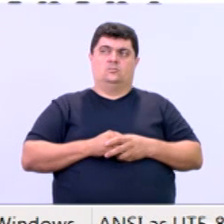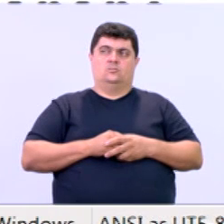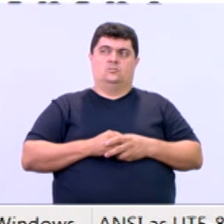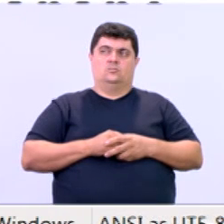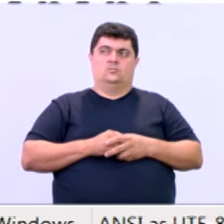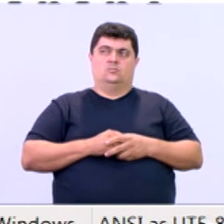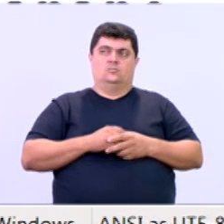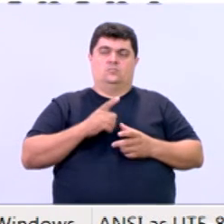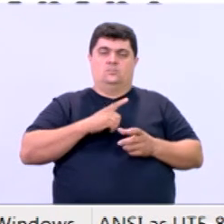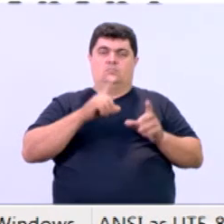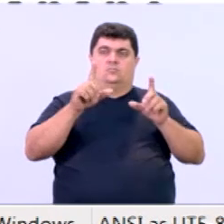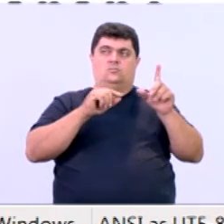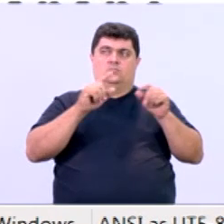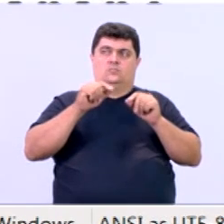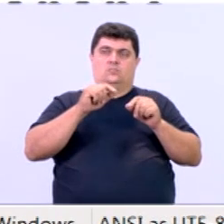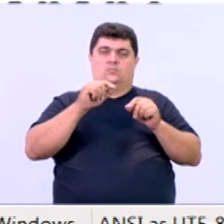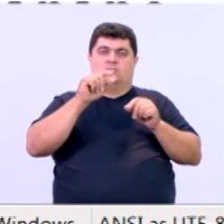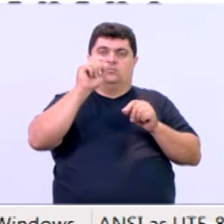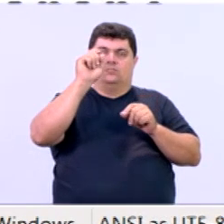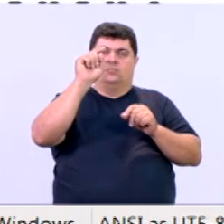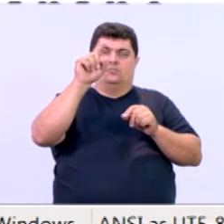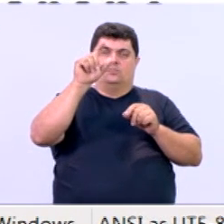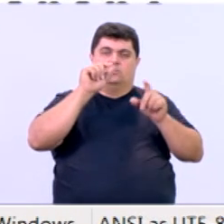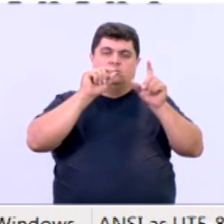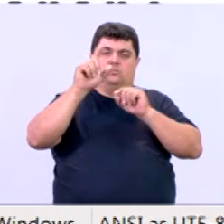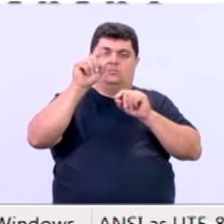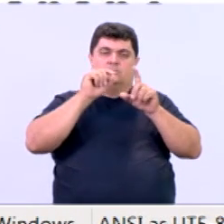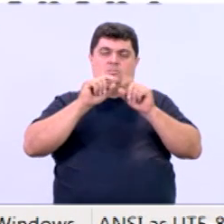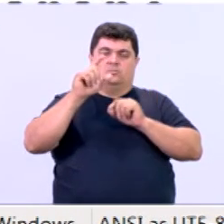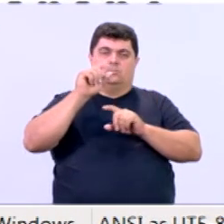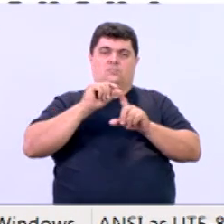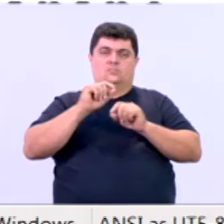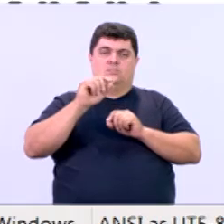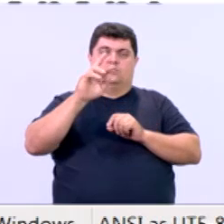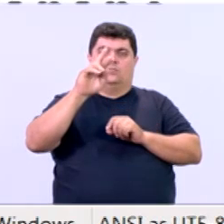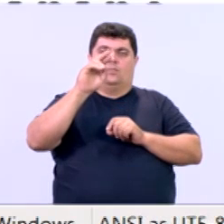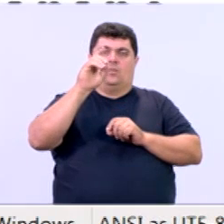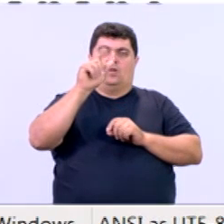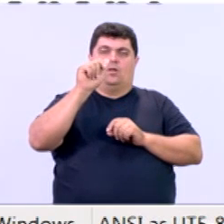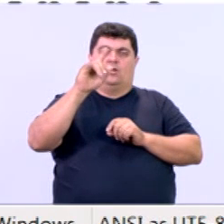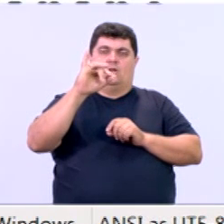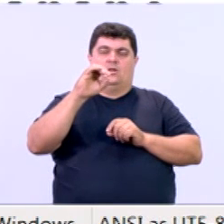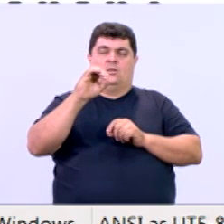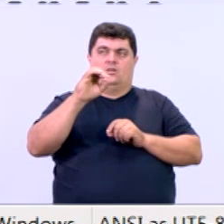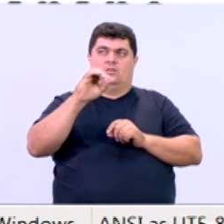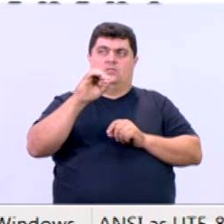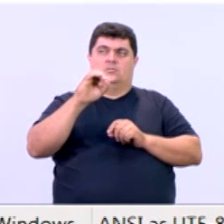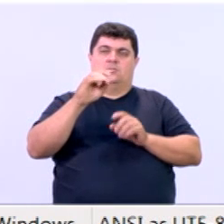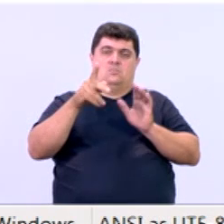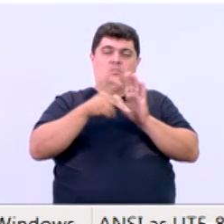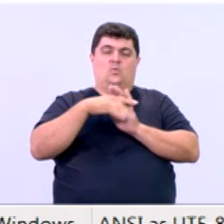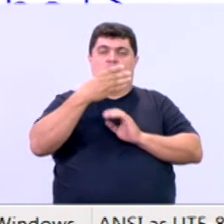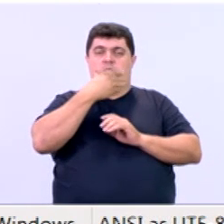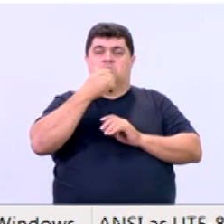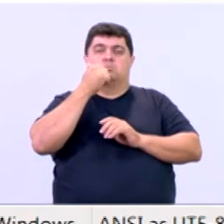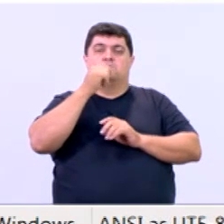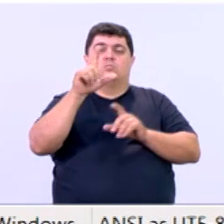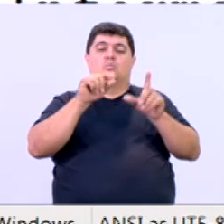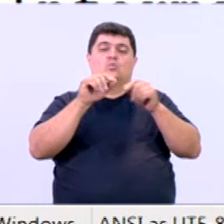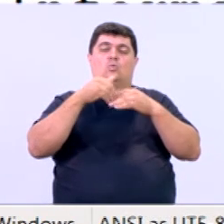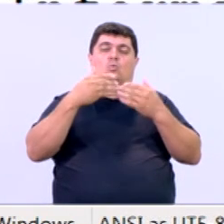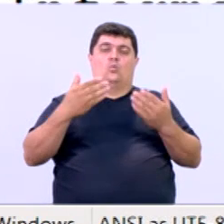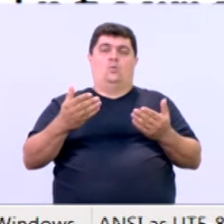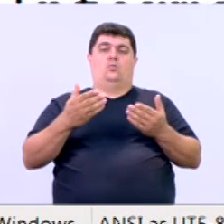Uma seleção de rádio, né? Então, eu tenho 2 rádios aqui referentes ao sexo da pessoa.